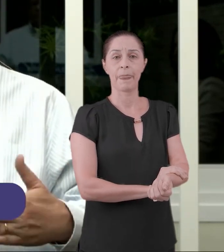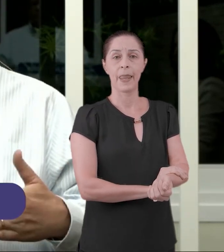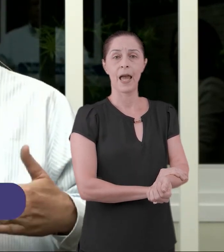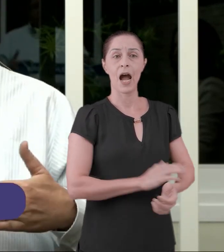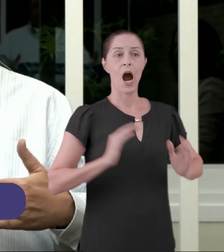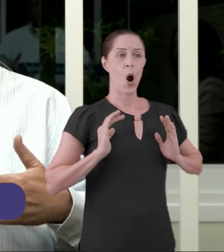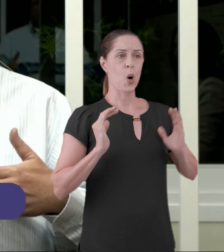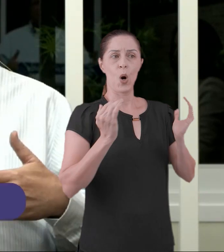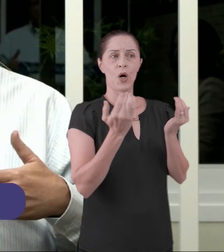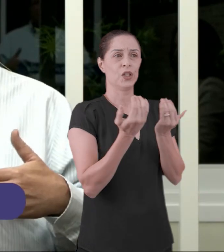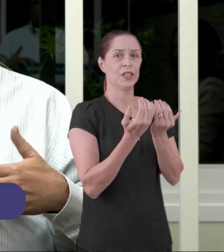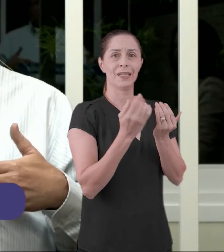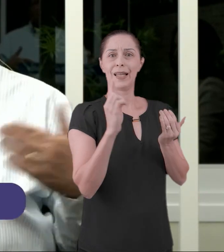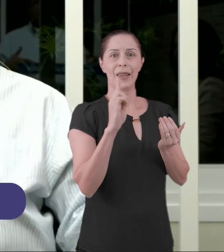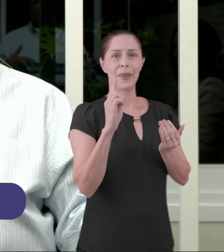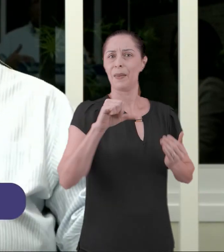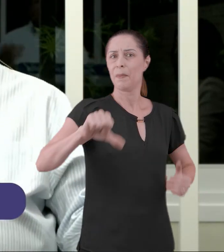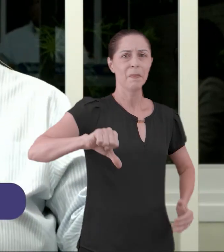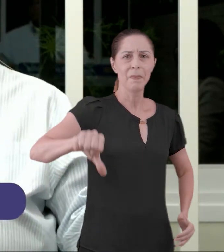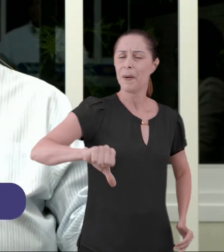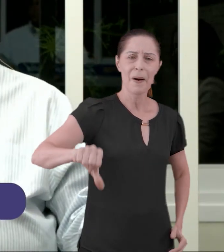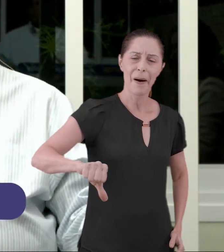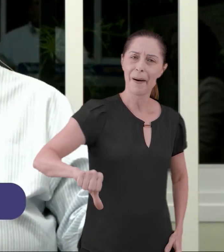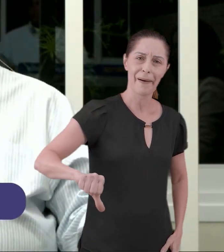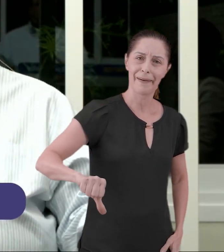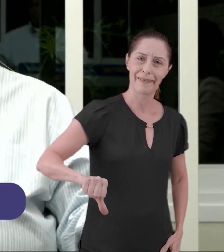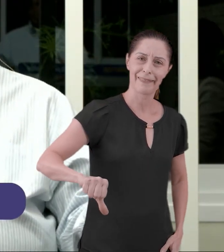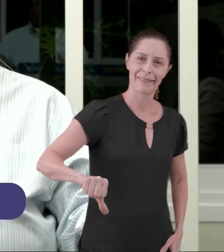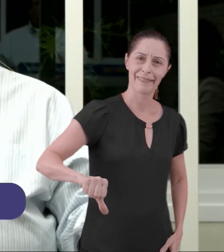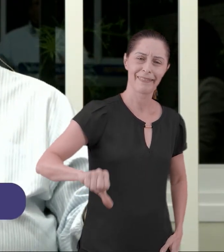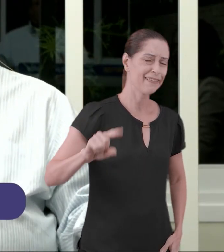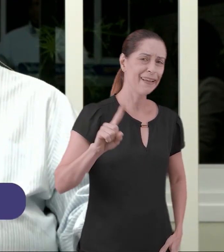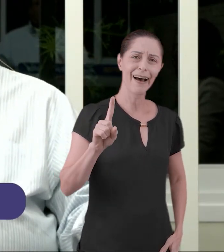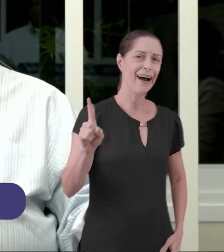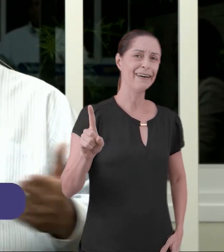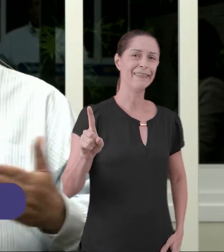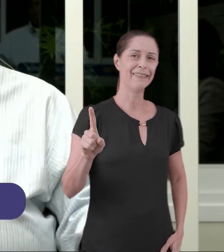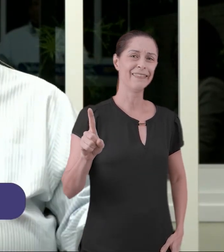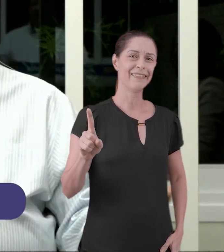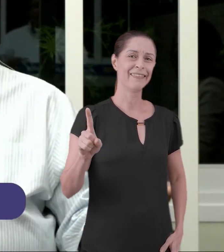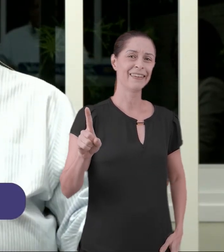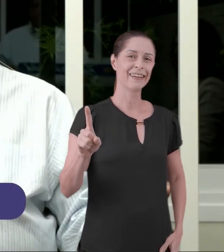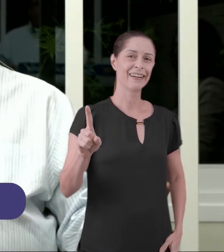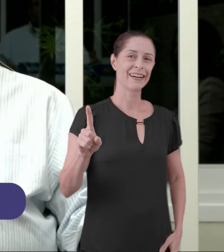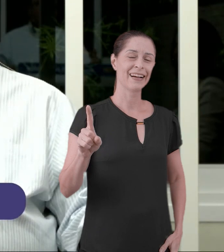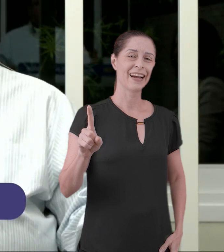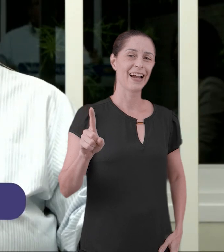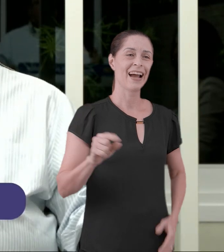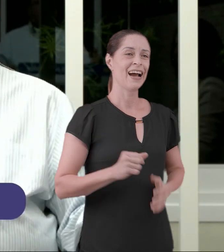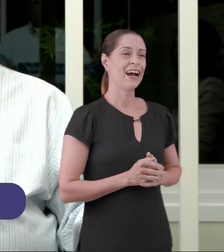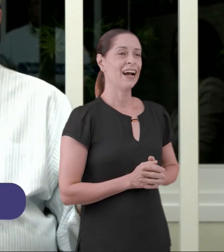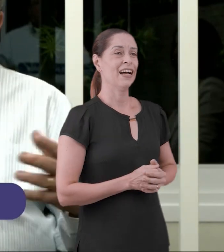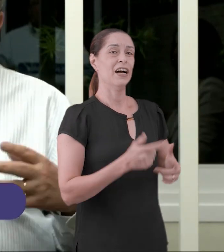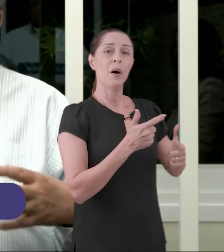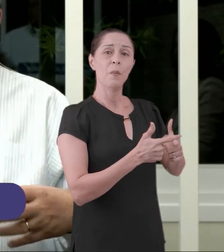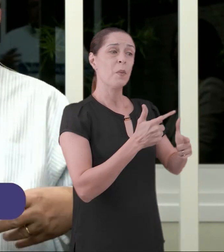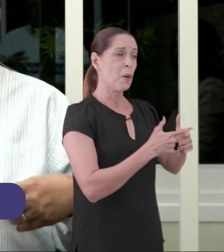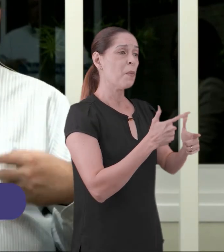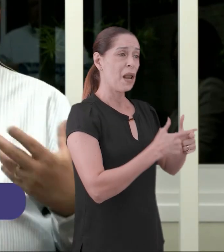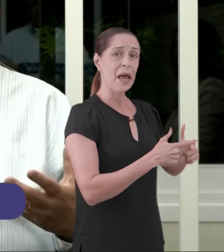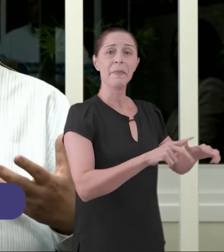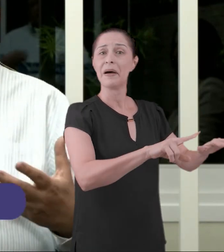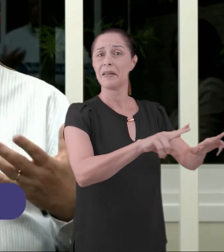o autista como se fosse pior do que isso, né? Eu creio que, de forma nenhuma, né? Nós temos